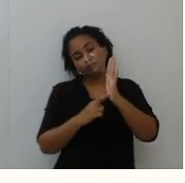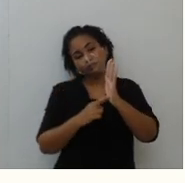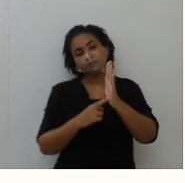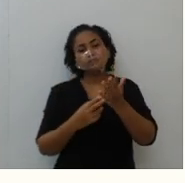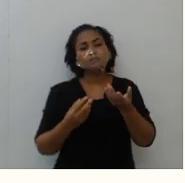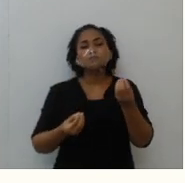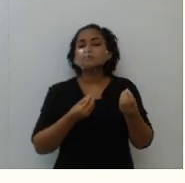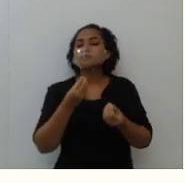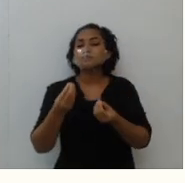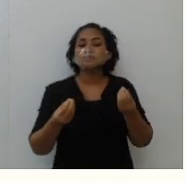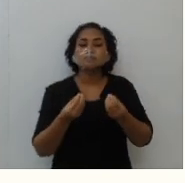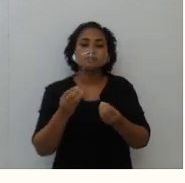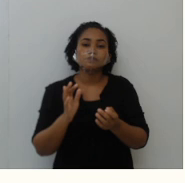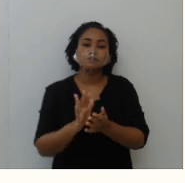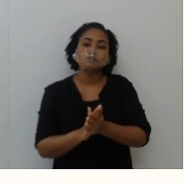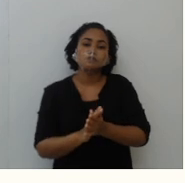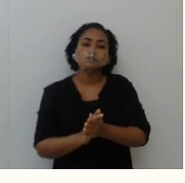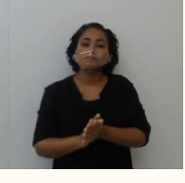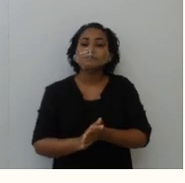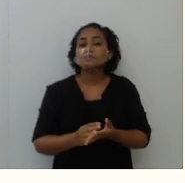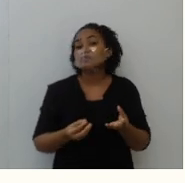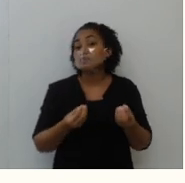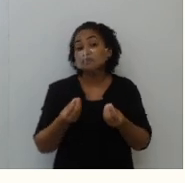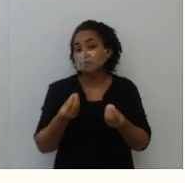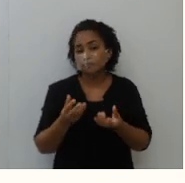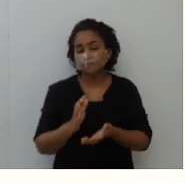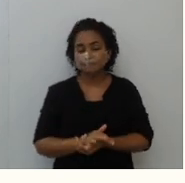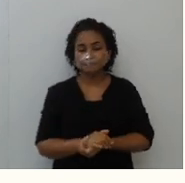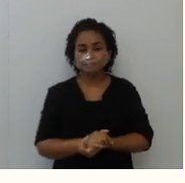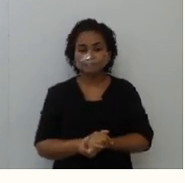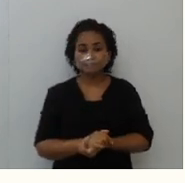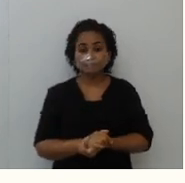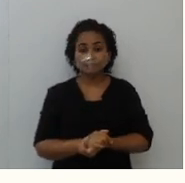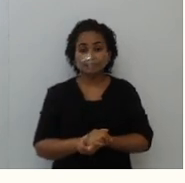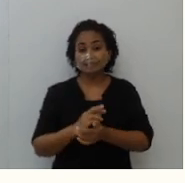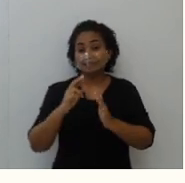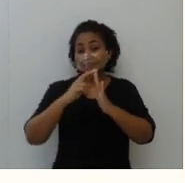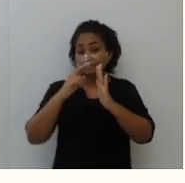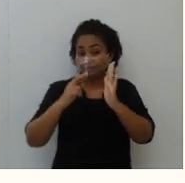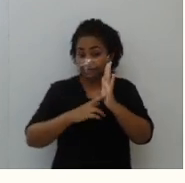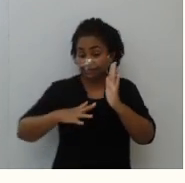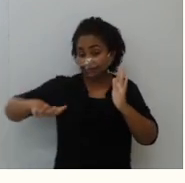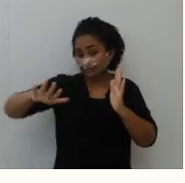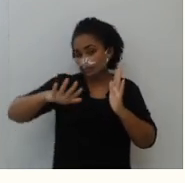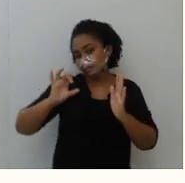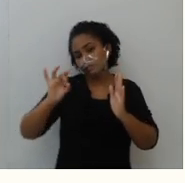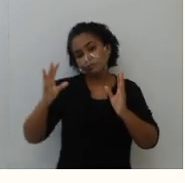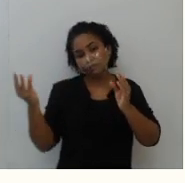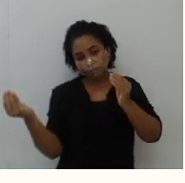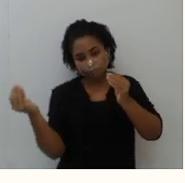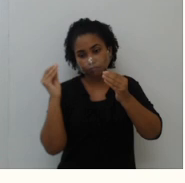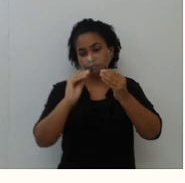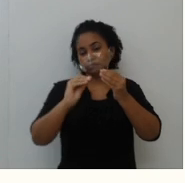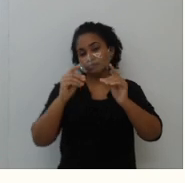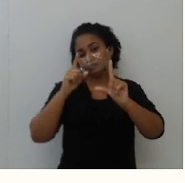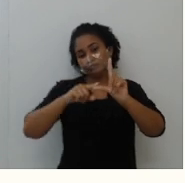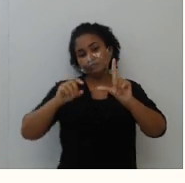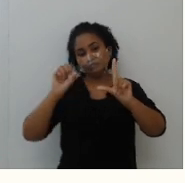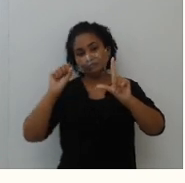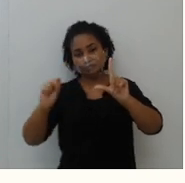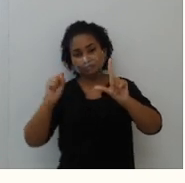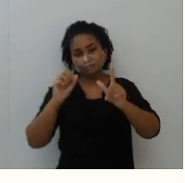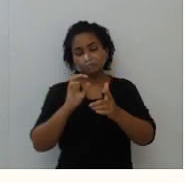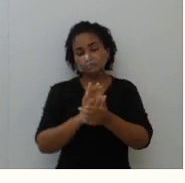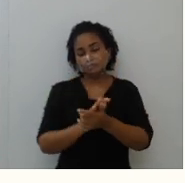verbinhos, como é que vocês vão fazer. Então, regra geral é acrescentar S. Então, exemplo,